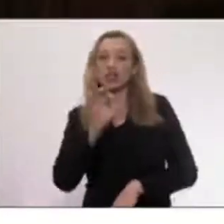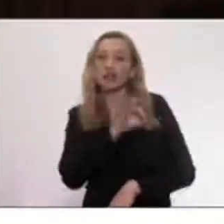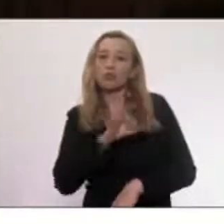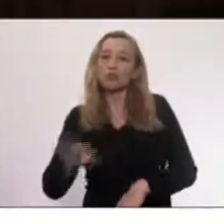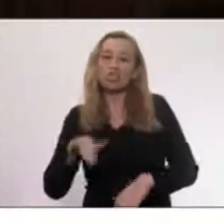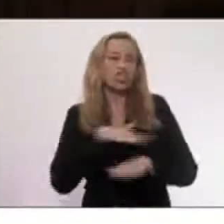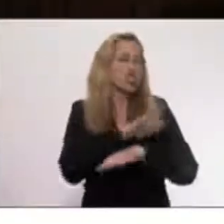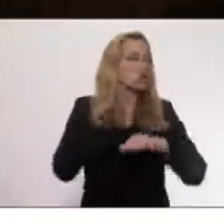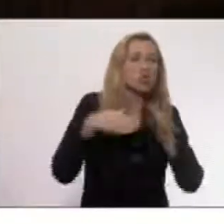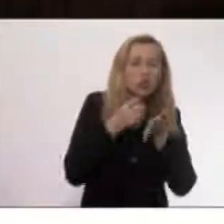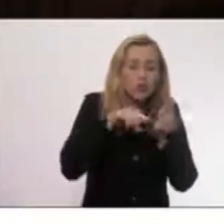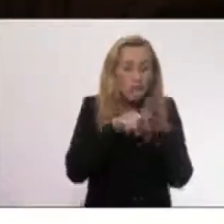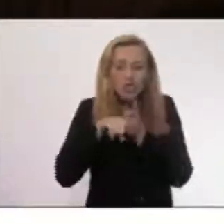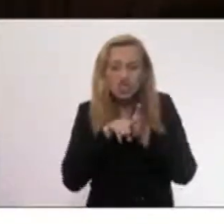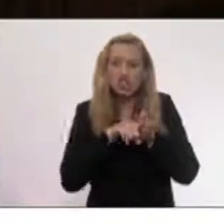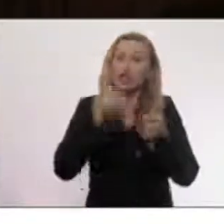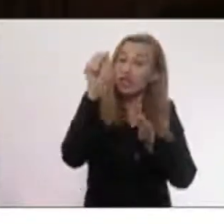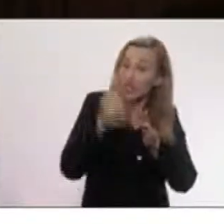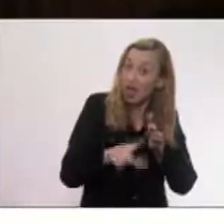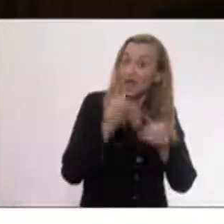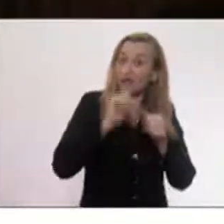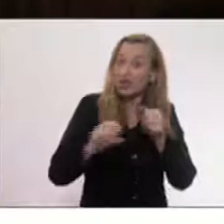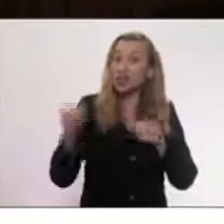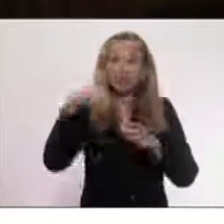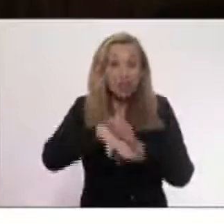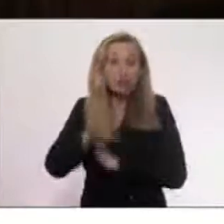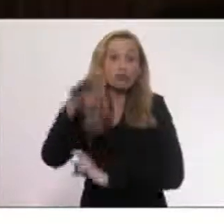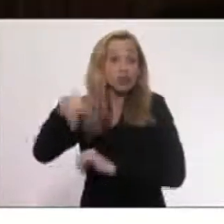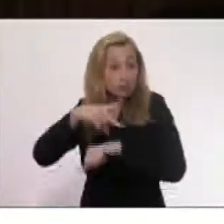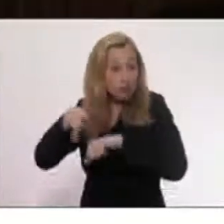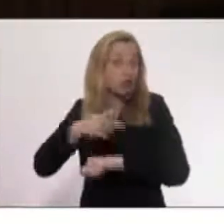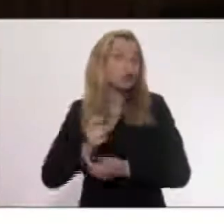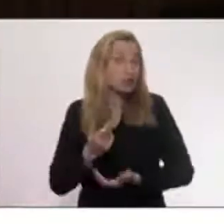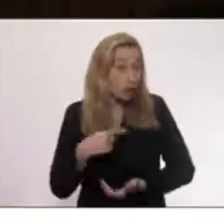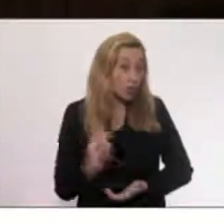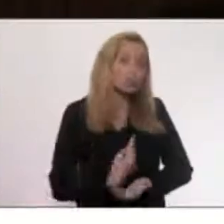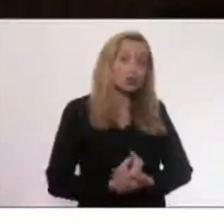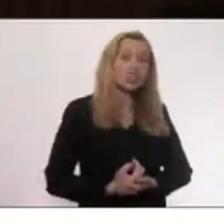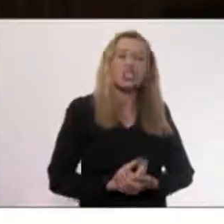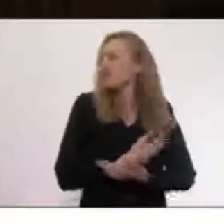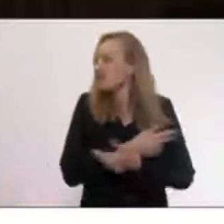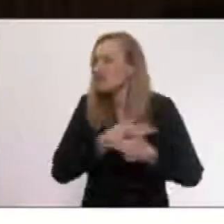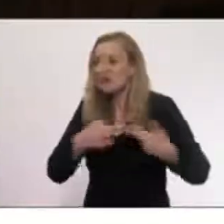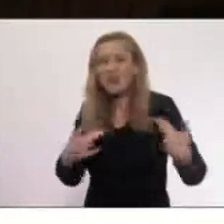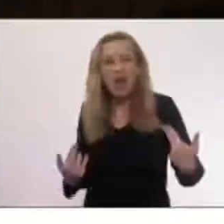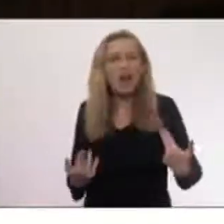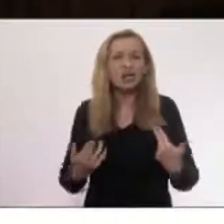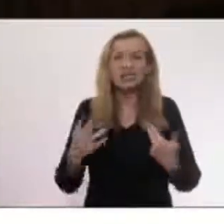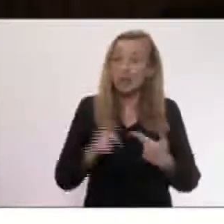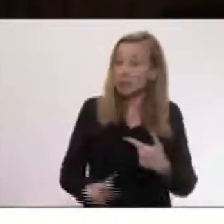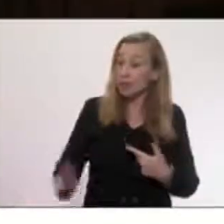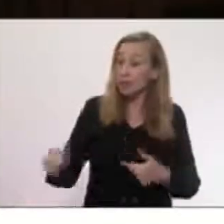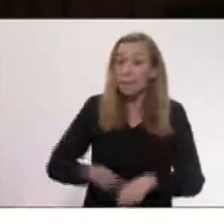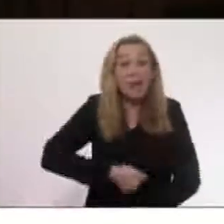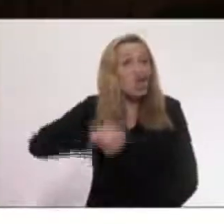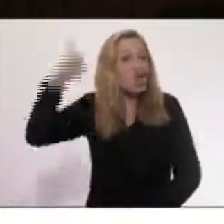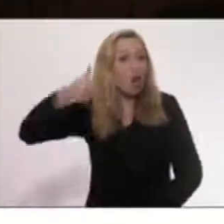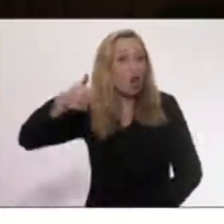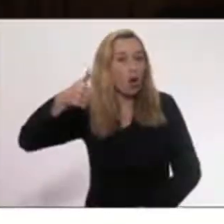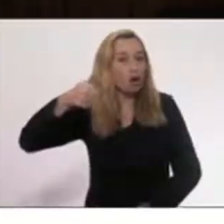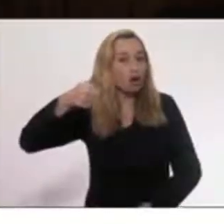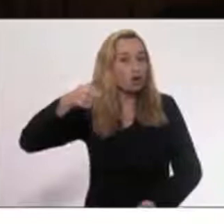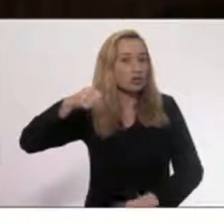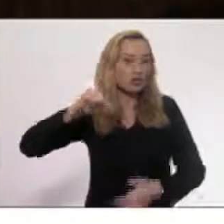toda a pesquisa que é feita no nosso país. E muitas estão entre as melhores da América